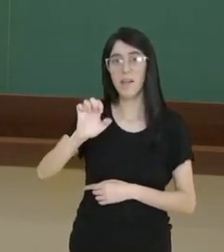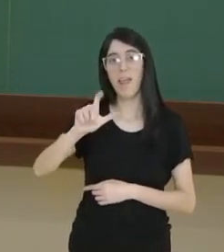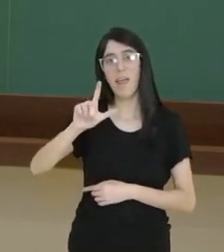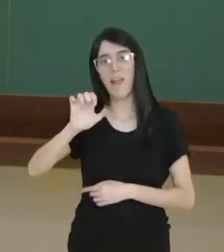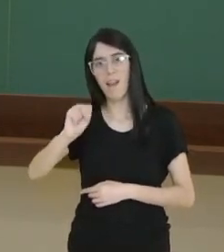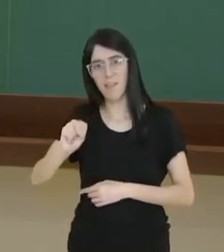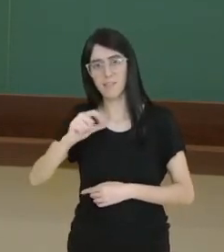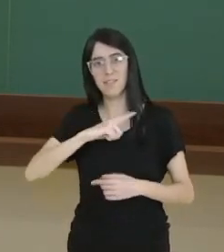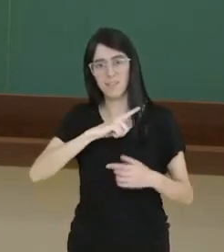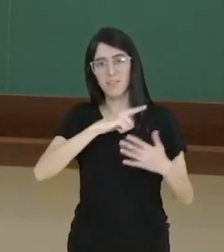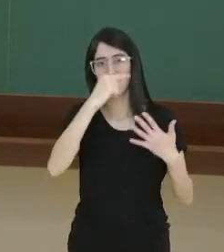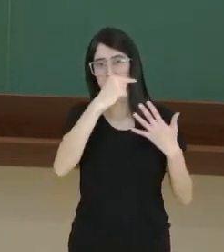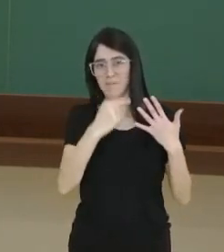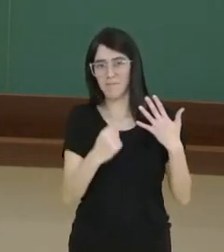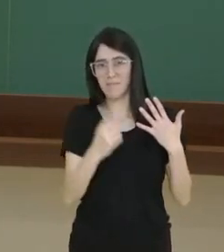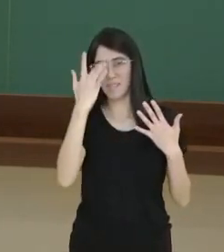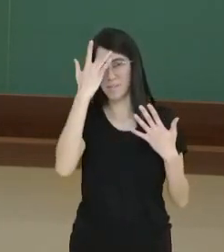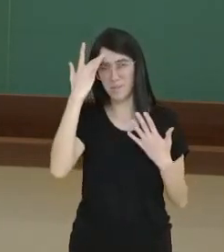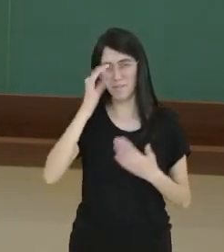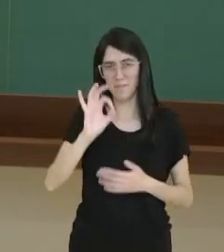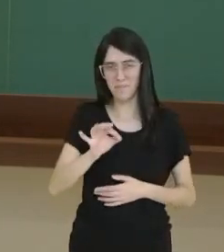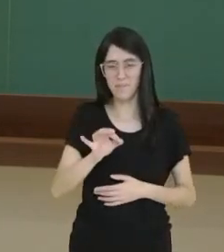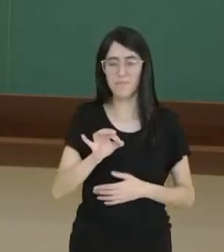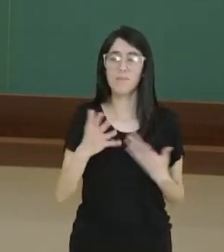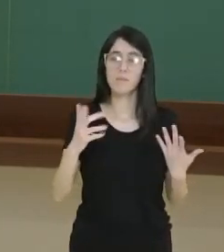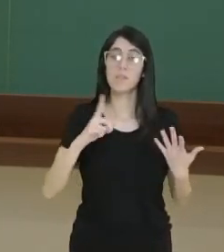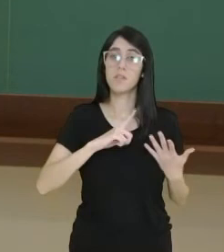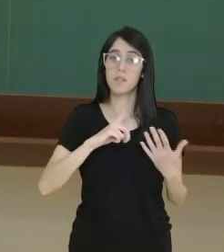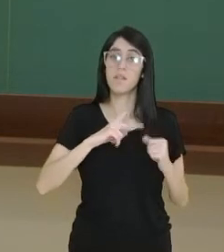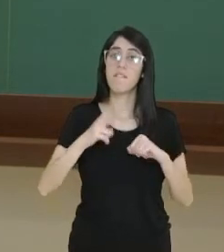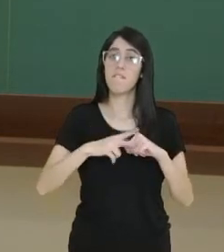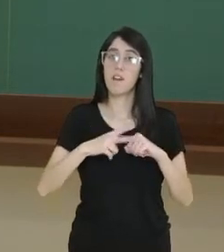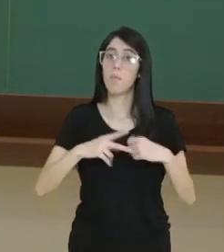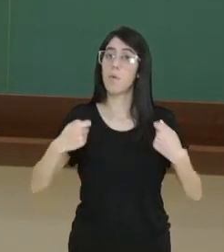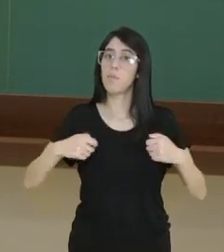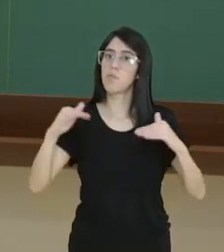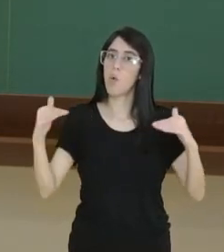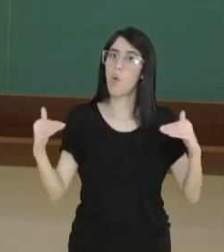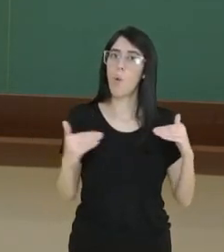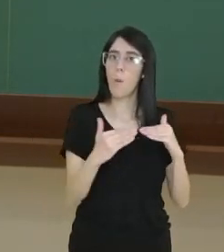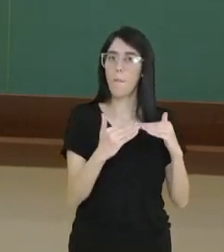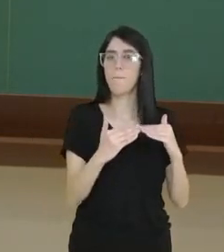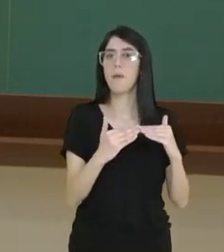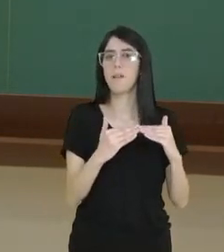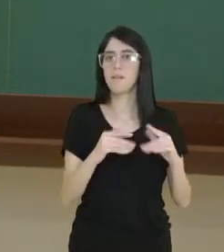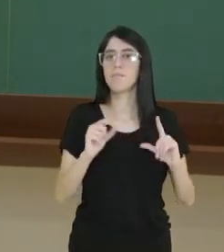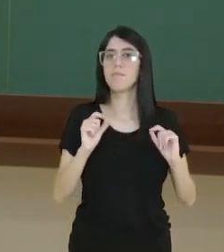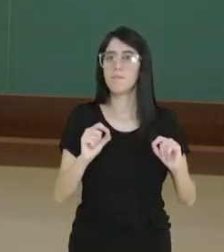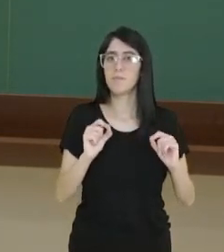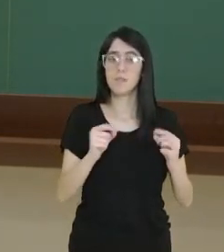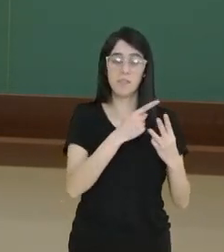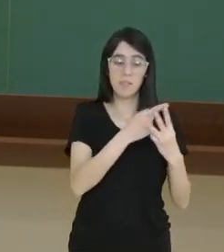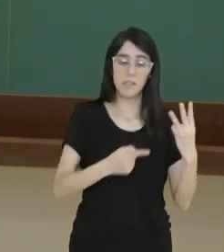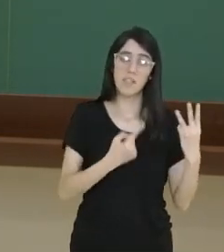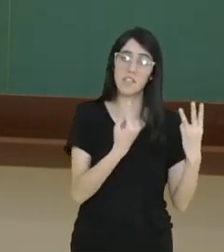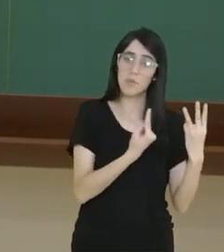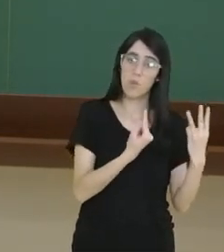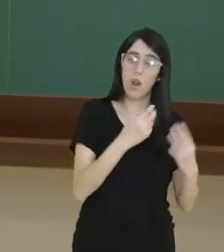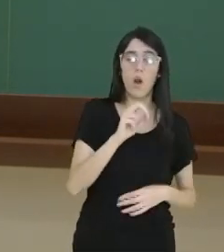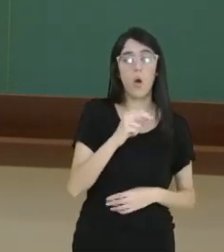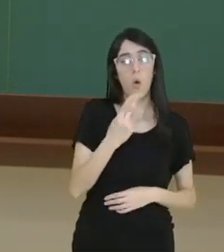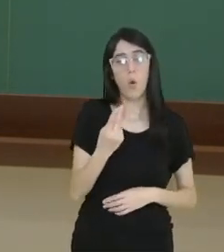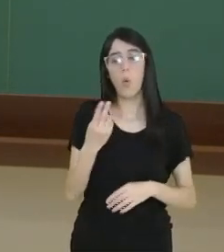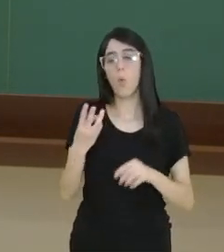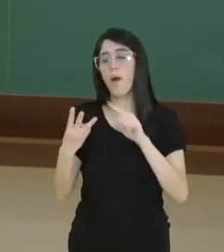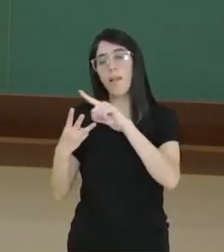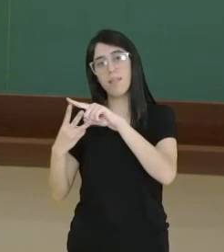pessoas do discurso. Então, os verbos sempre eles vão aparecer conjugados em três pessoas. 3 do singular e 3 do